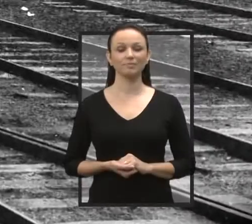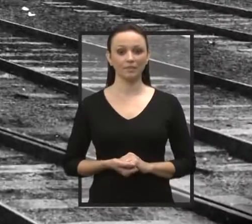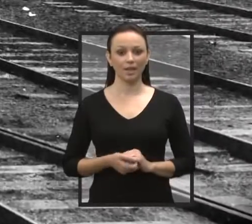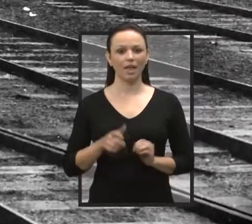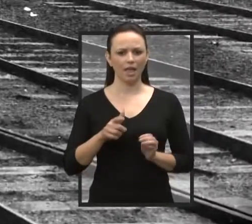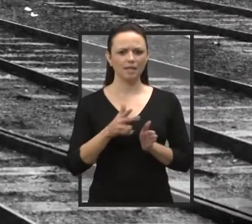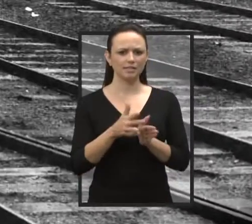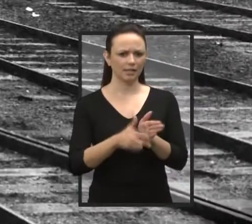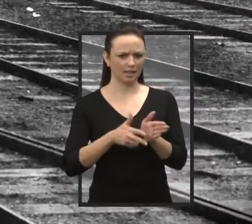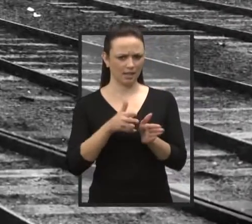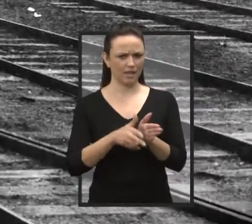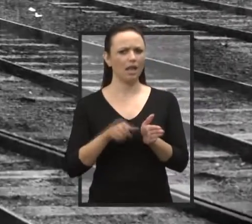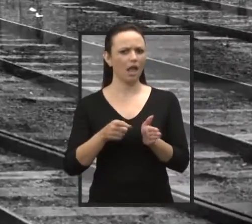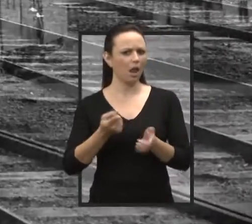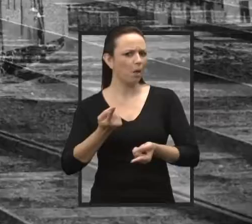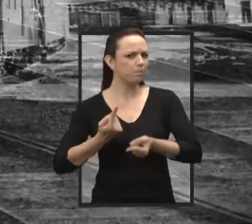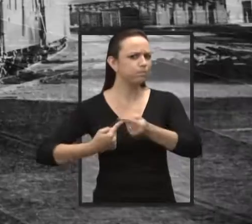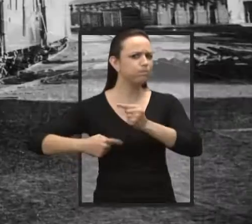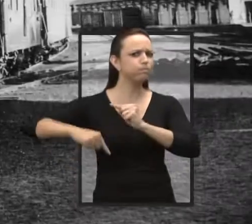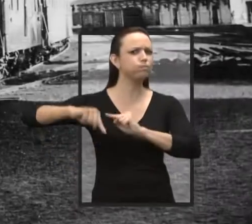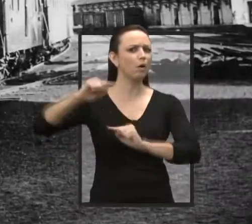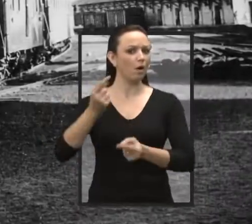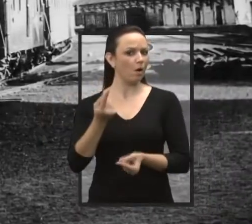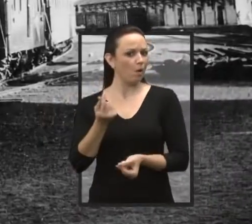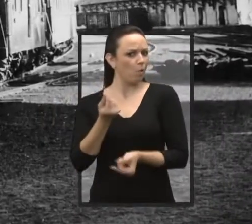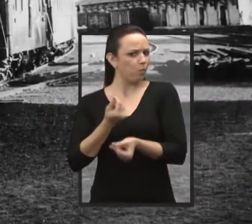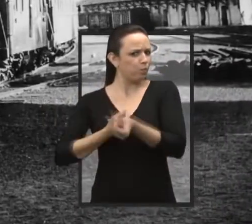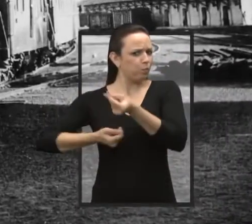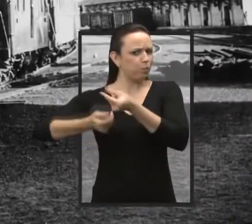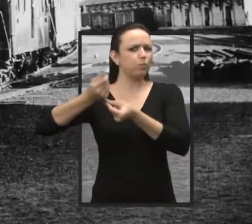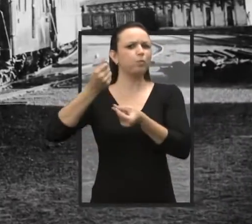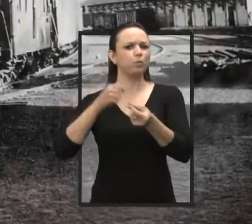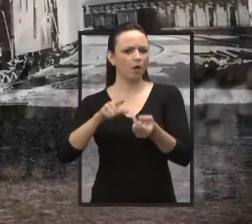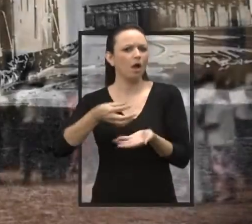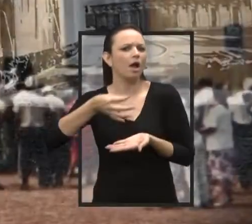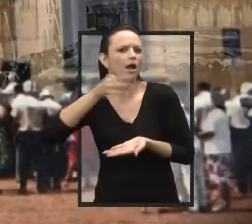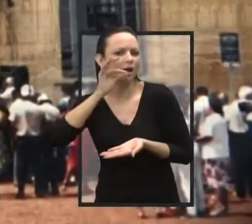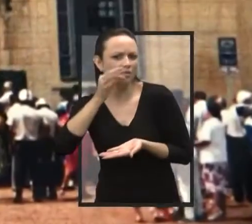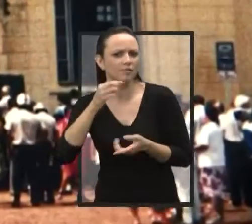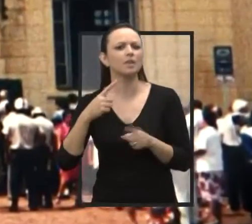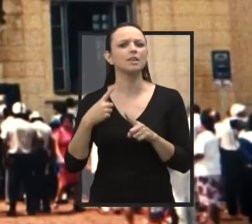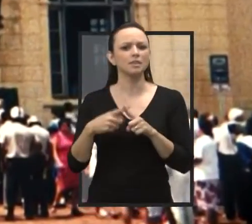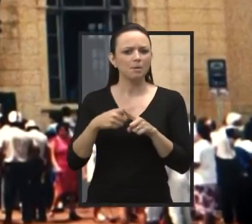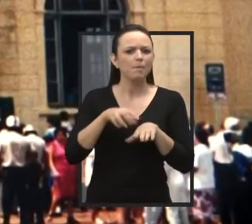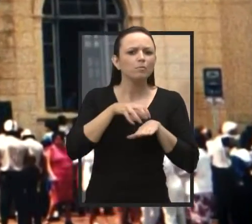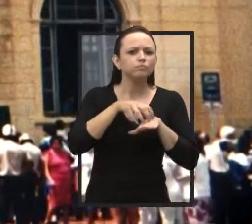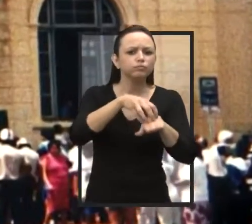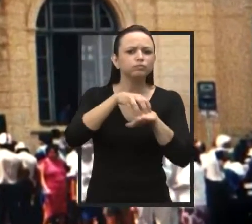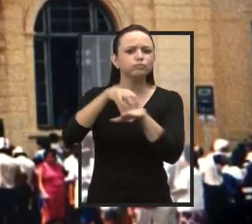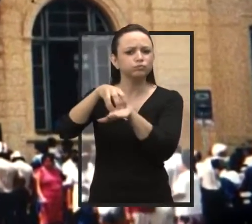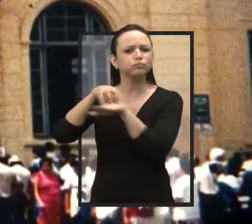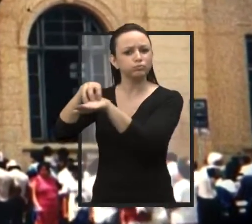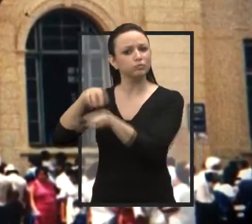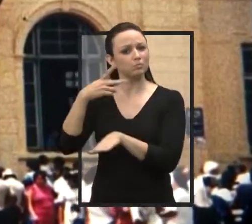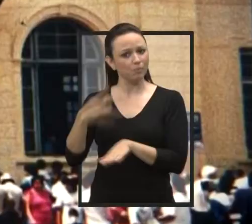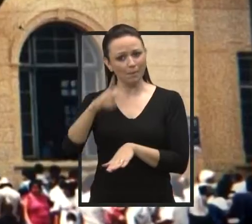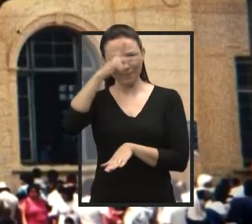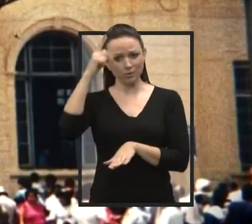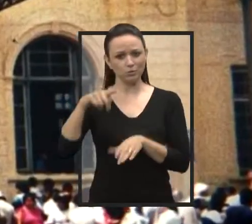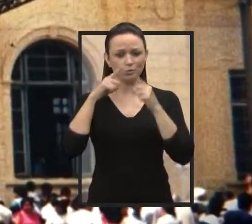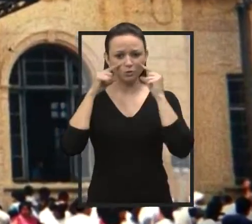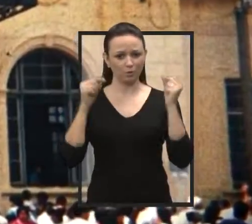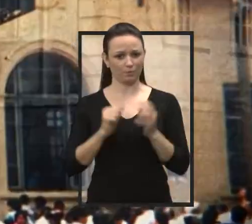A linha de trem foi uma mola propulsora da economia cafeira e também atendia à crescente demanda de locomoção